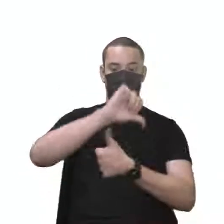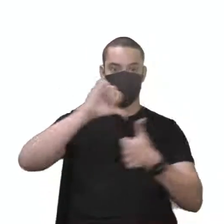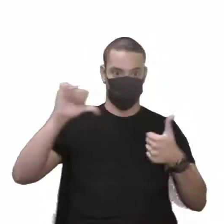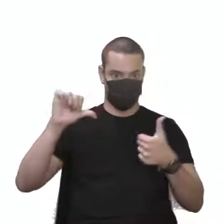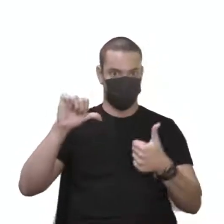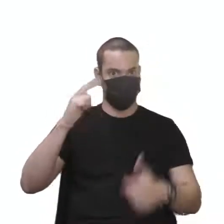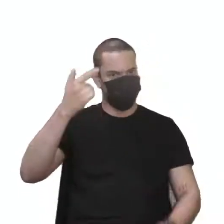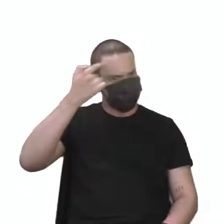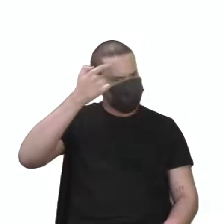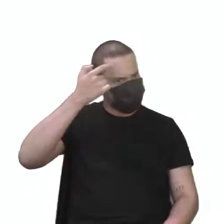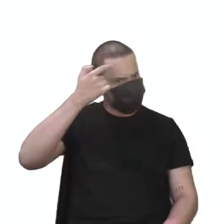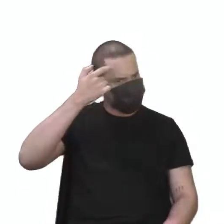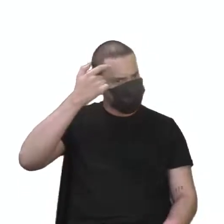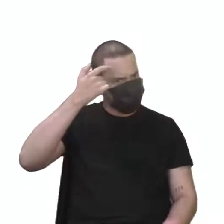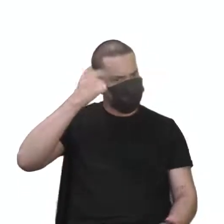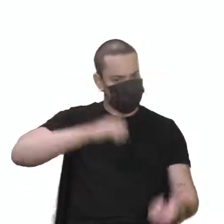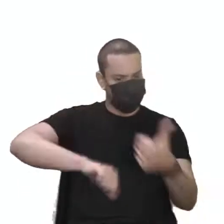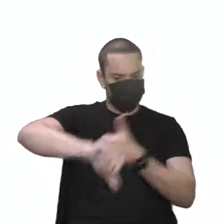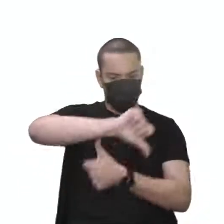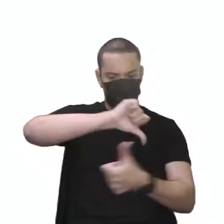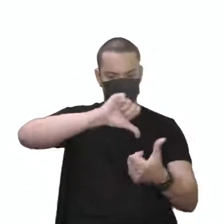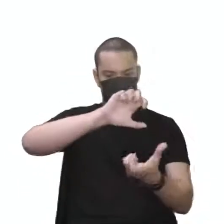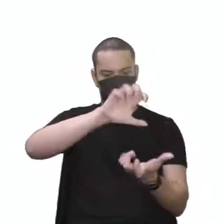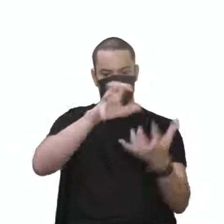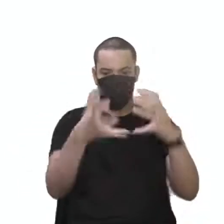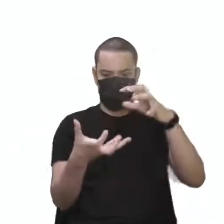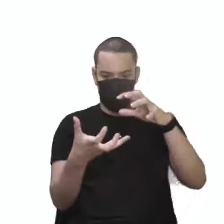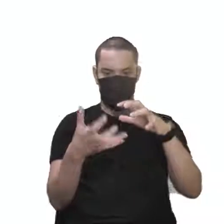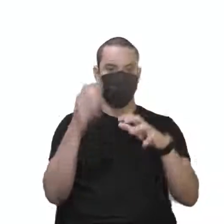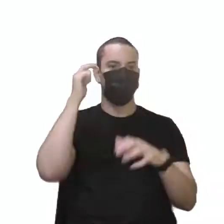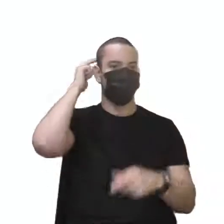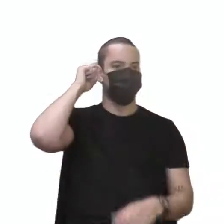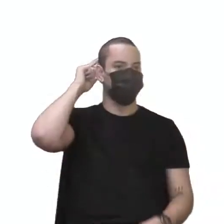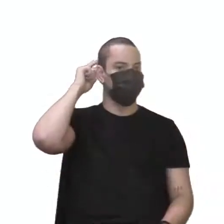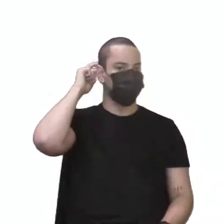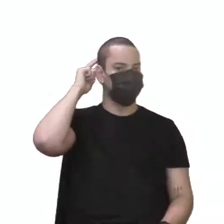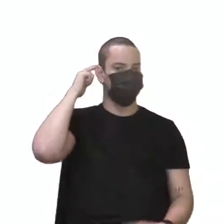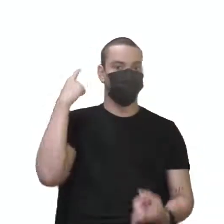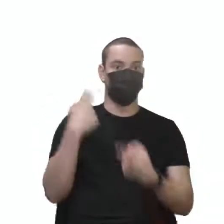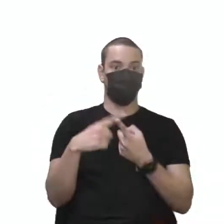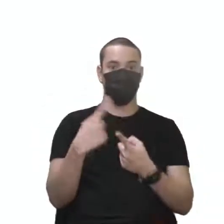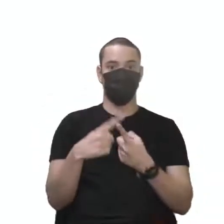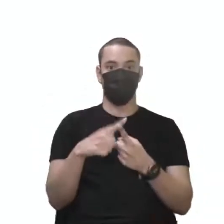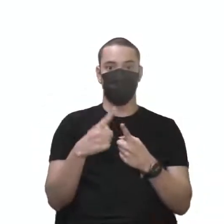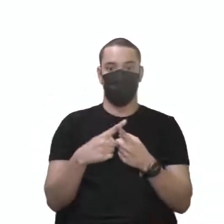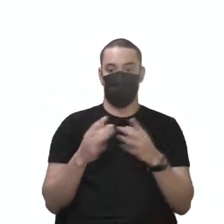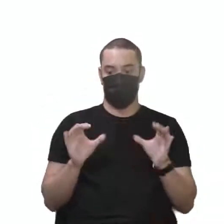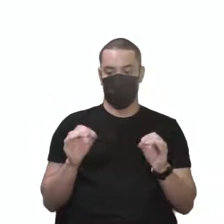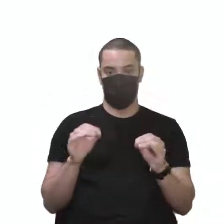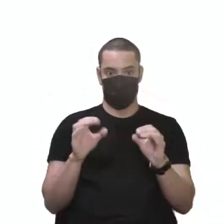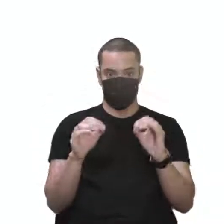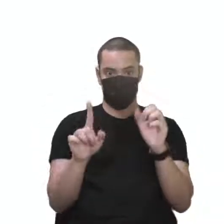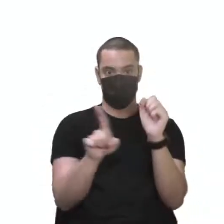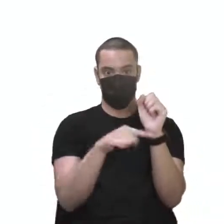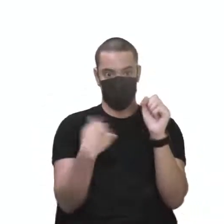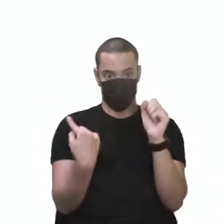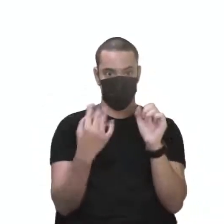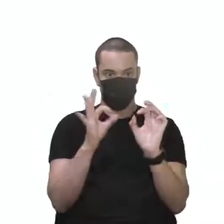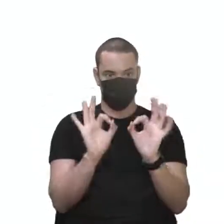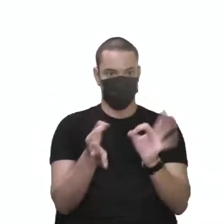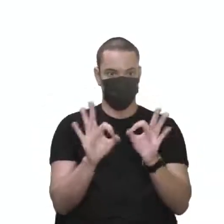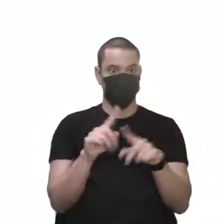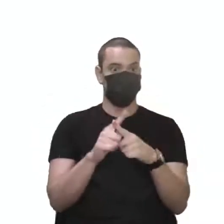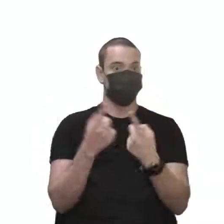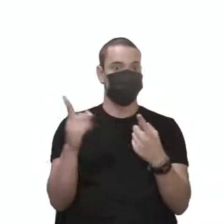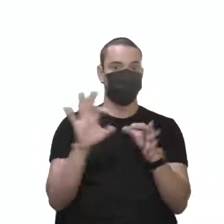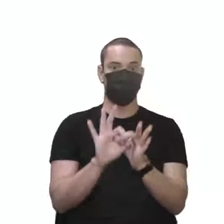com isso na cabeça. A bactéria morreu, ficou os fragmentos da bactéria lá, do gene da bactéria, lá porque o material genético dela